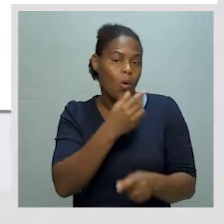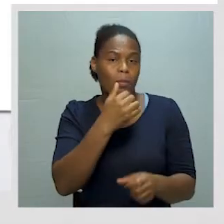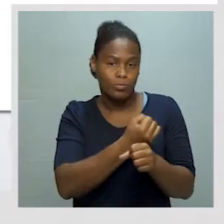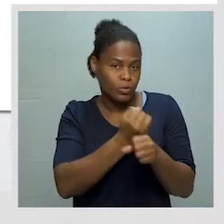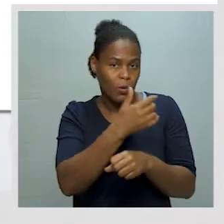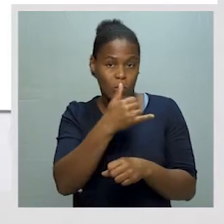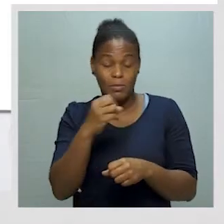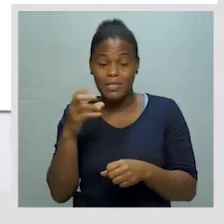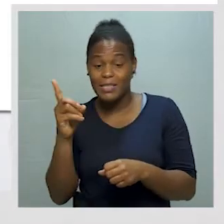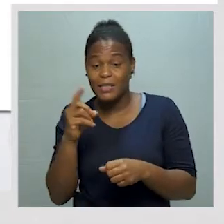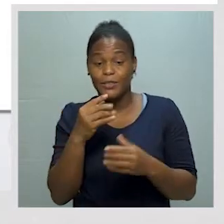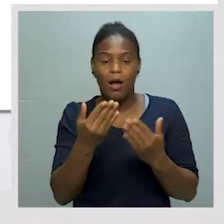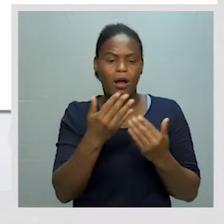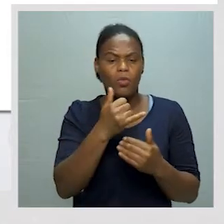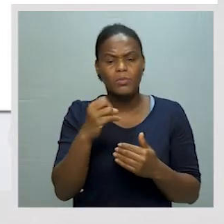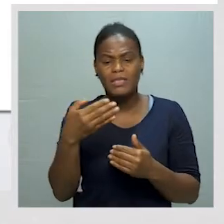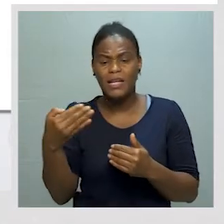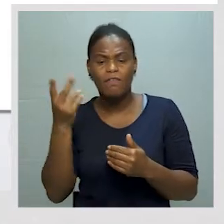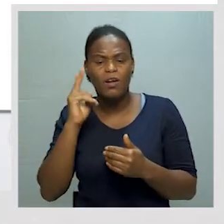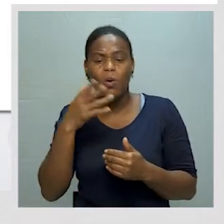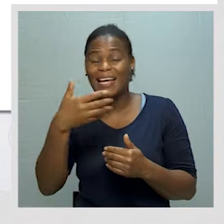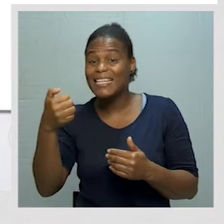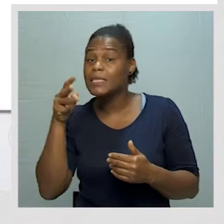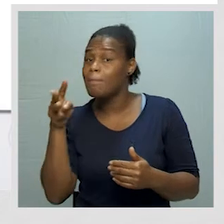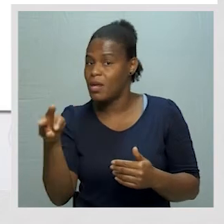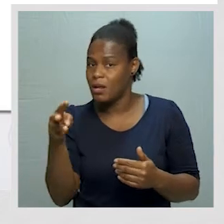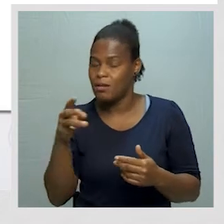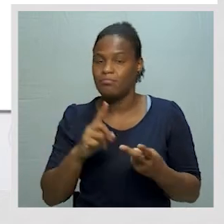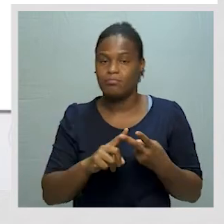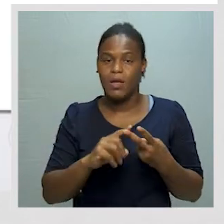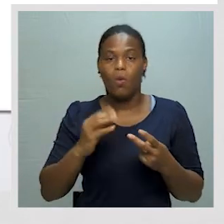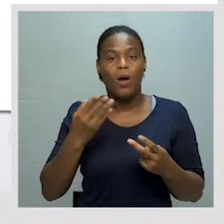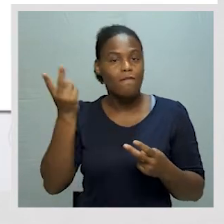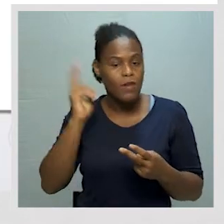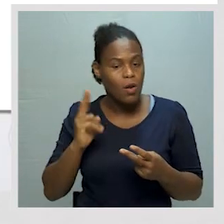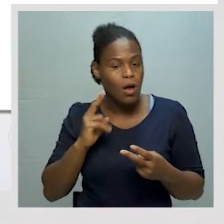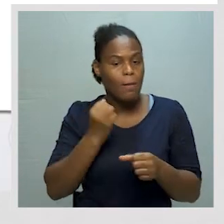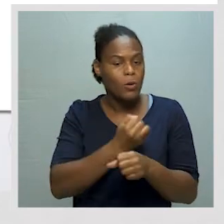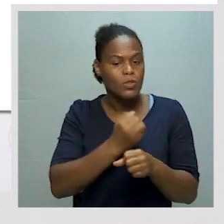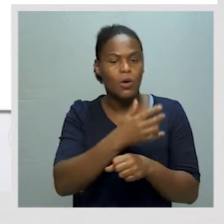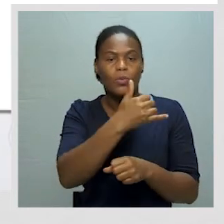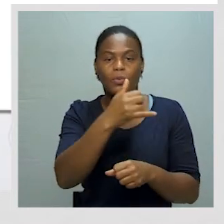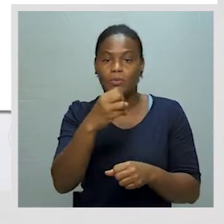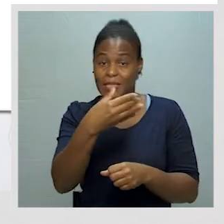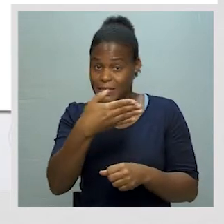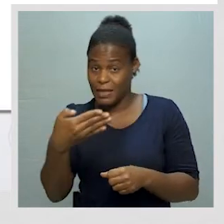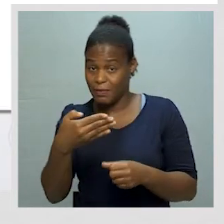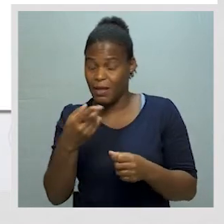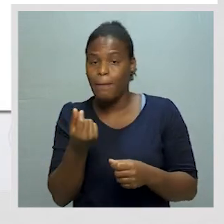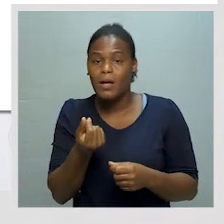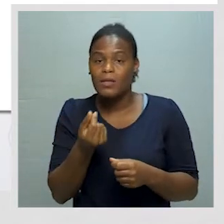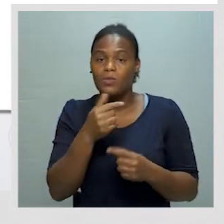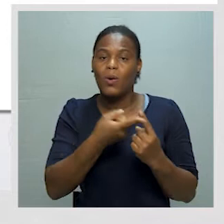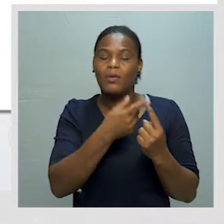um valor de 15.000 escudos. Ao valorizar a produção de 2017 a